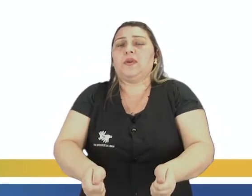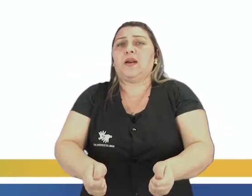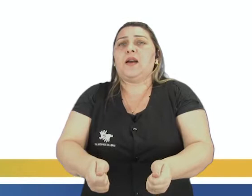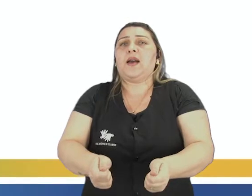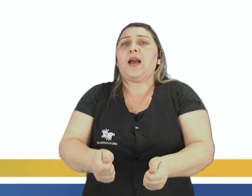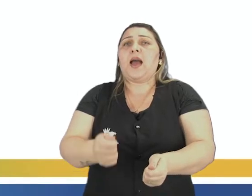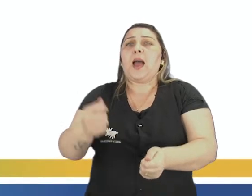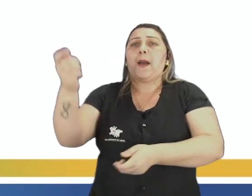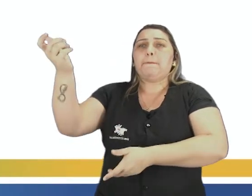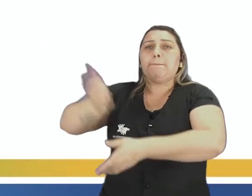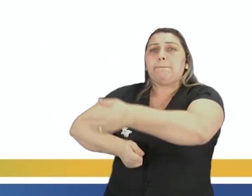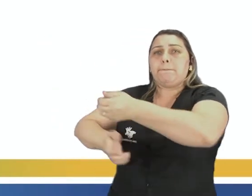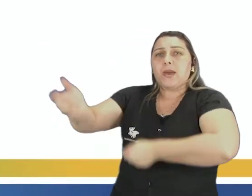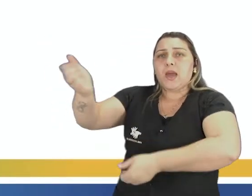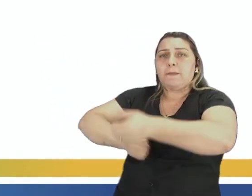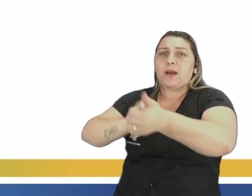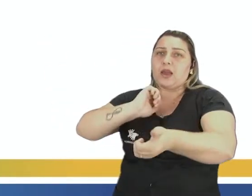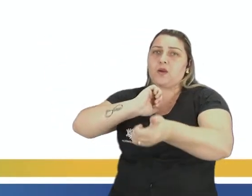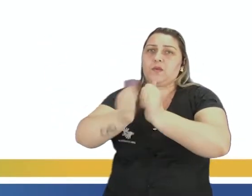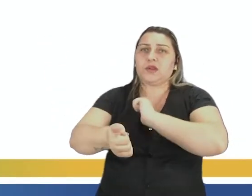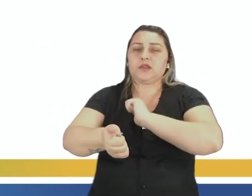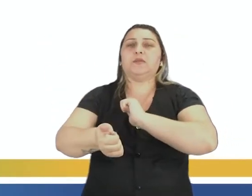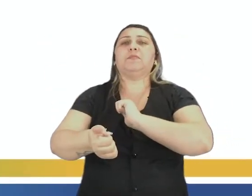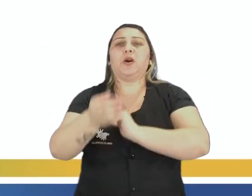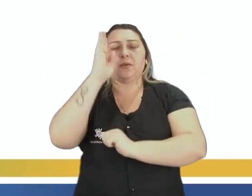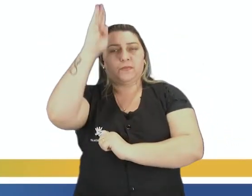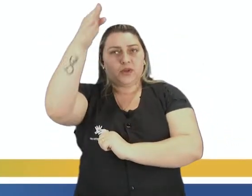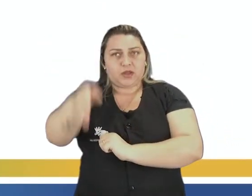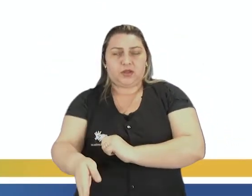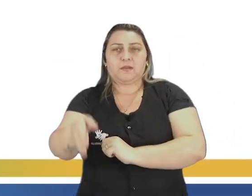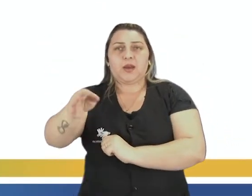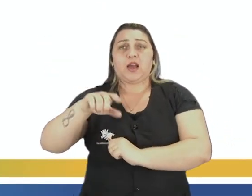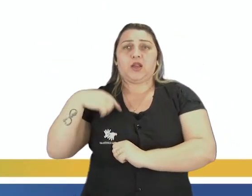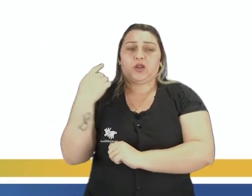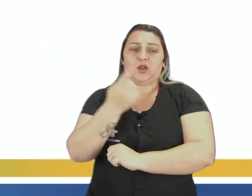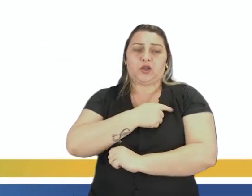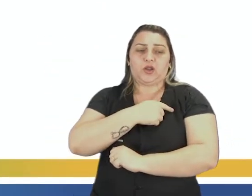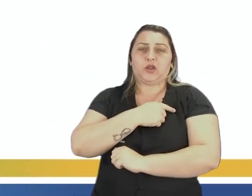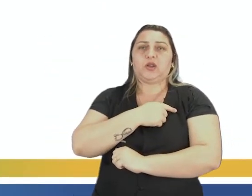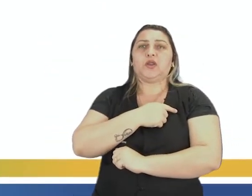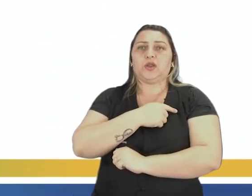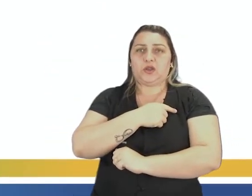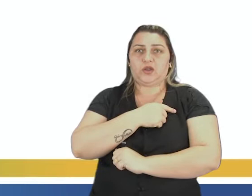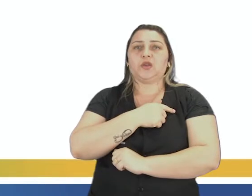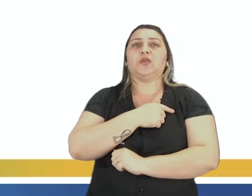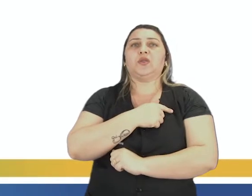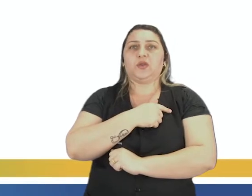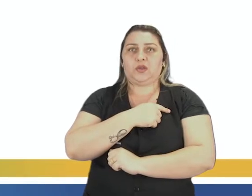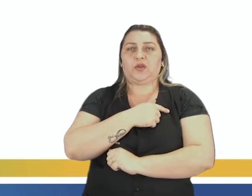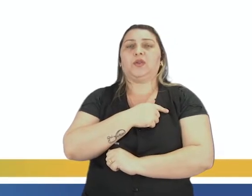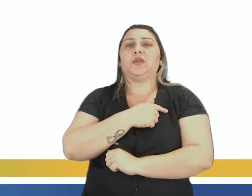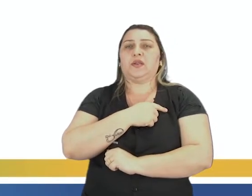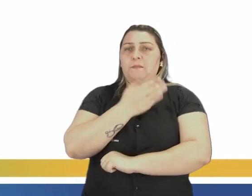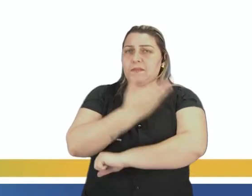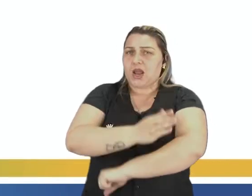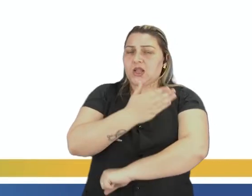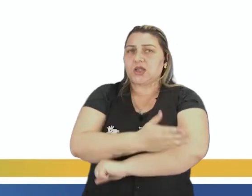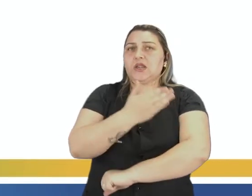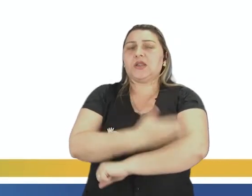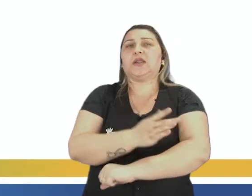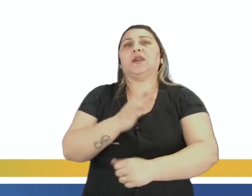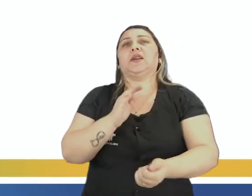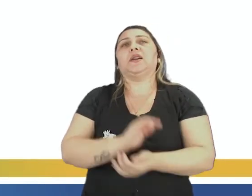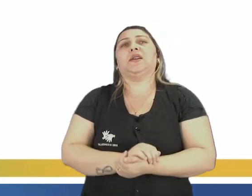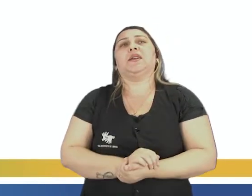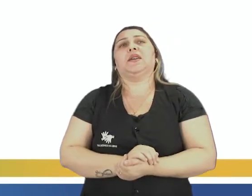a pipa, né? Que é um esporte que principalmente nós acrianos, né? As crianças, os adolescentes praticam muito.